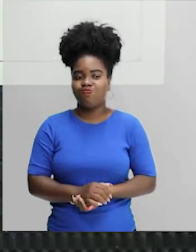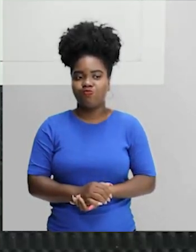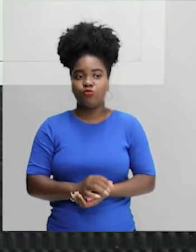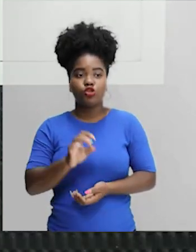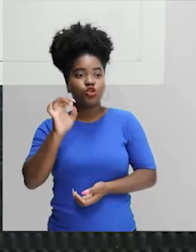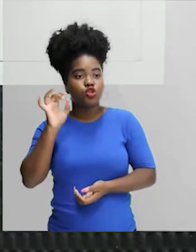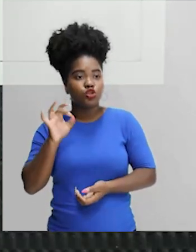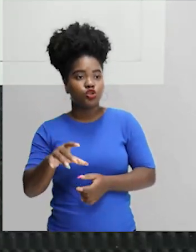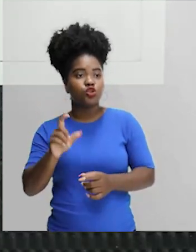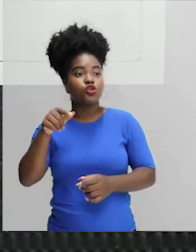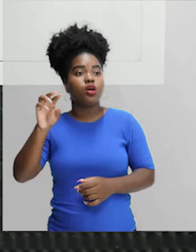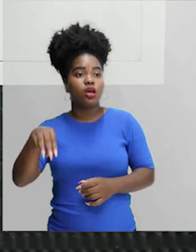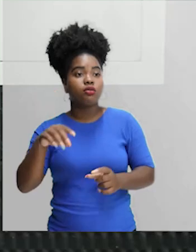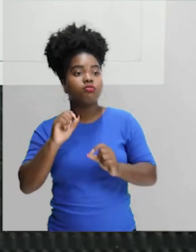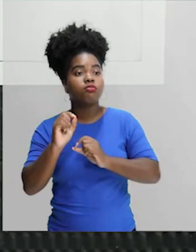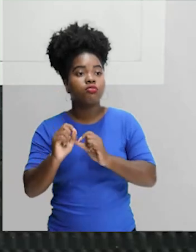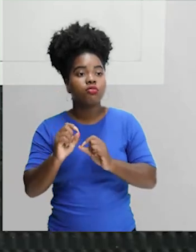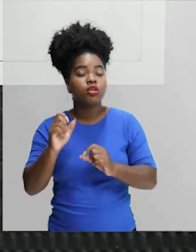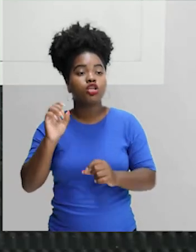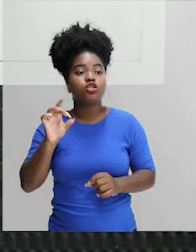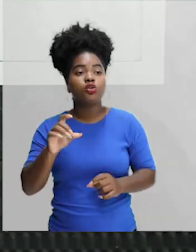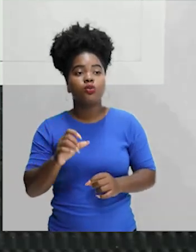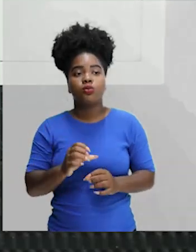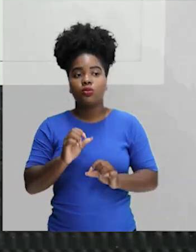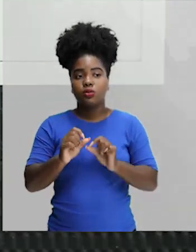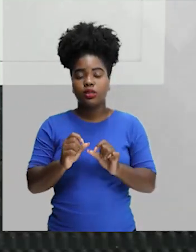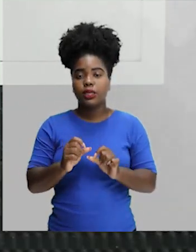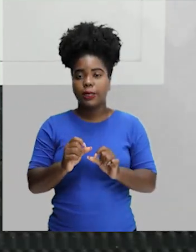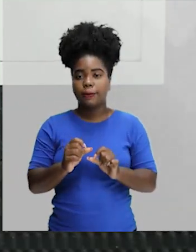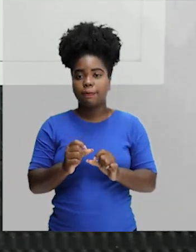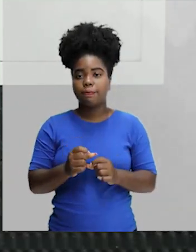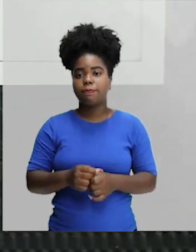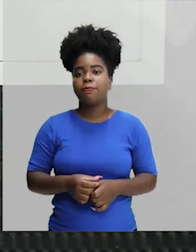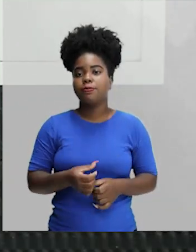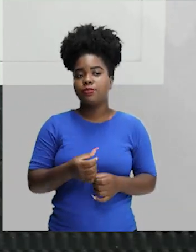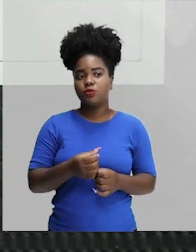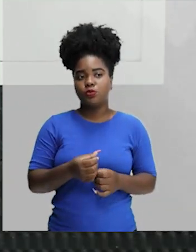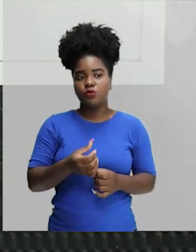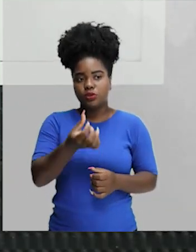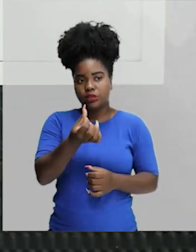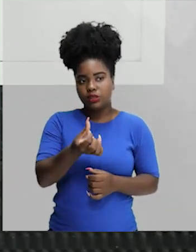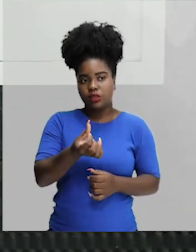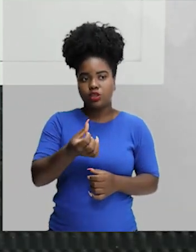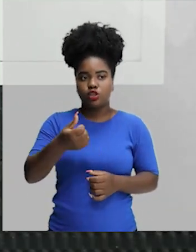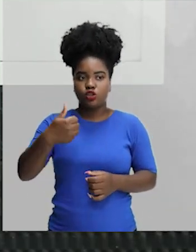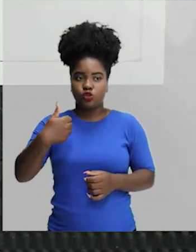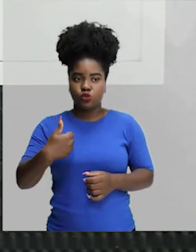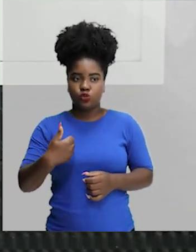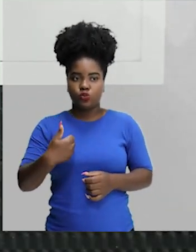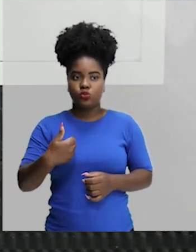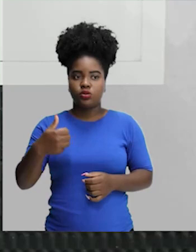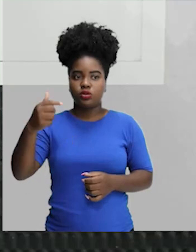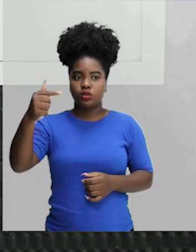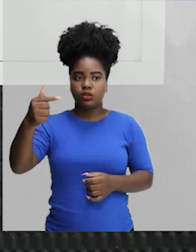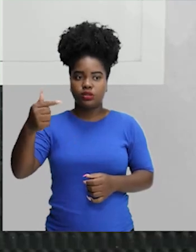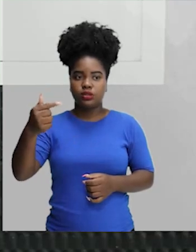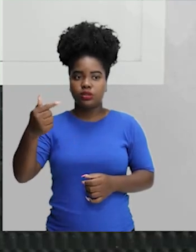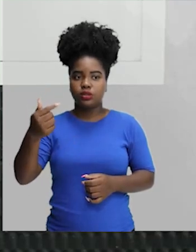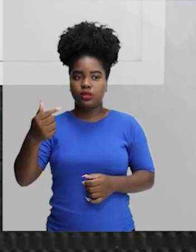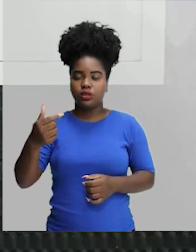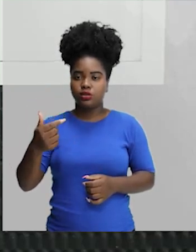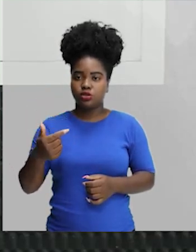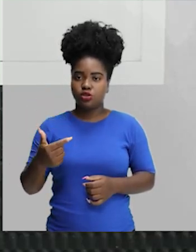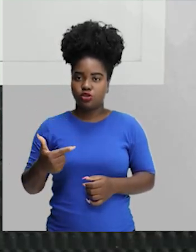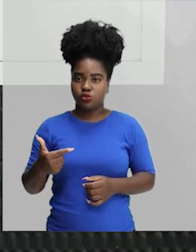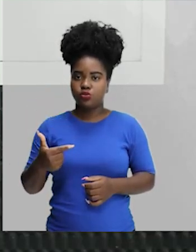carinhas aqui, ó. Só esses carinhas. O resto, não. O resto, não. Olha aqui, o